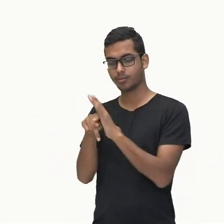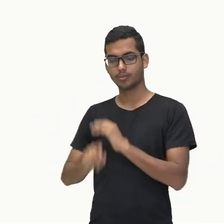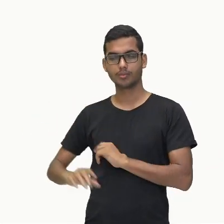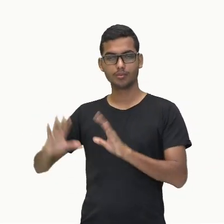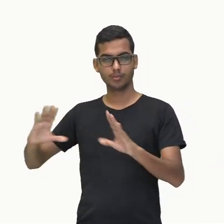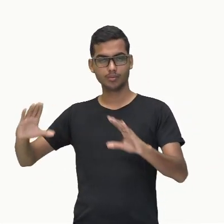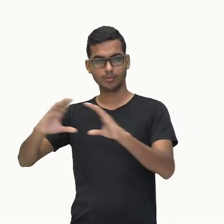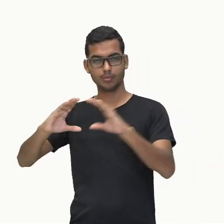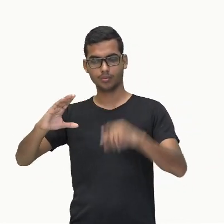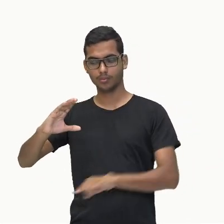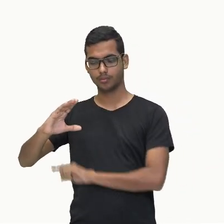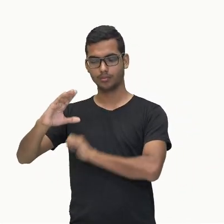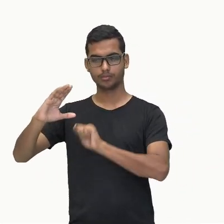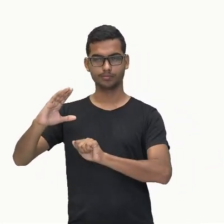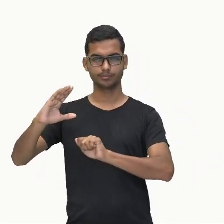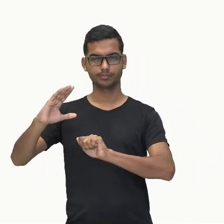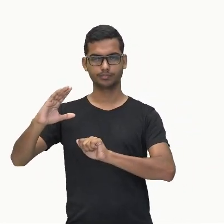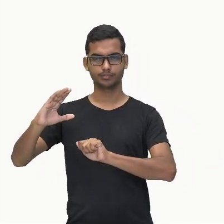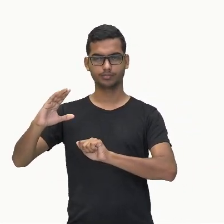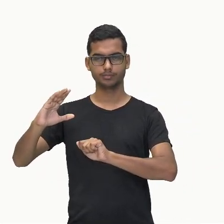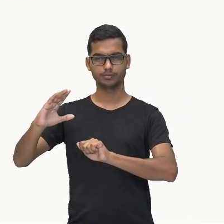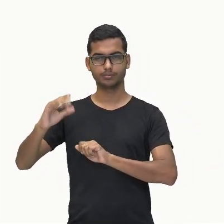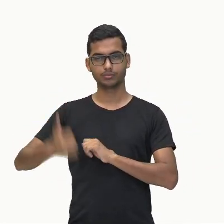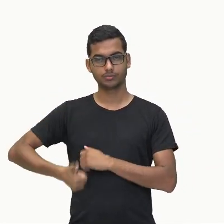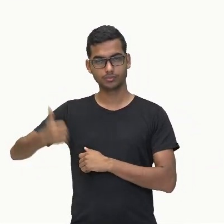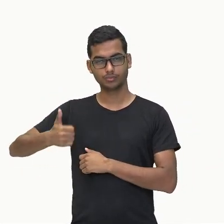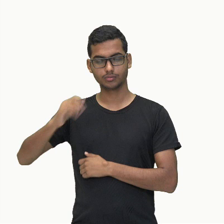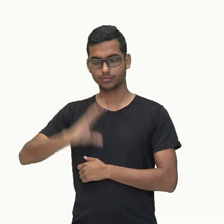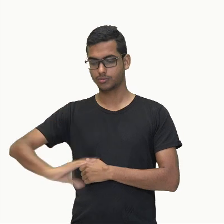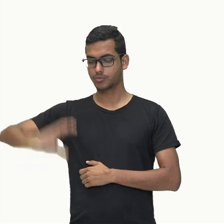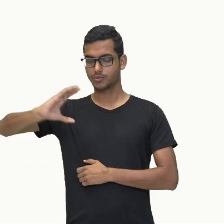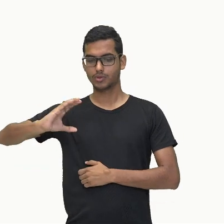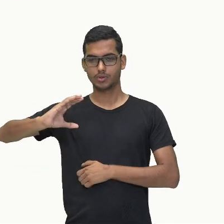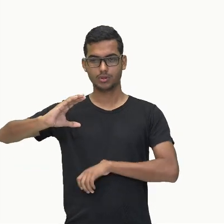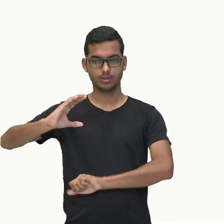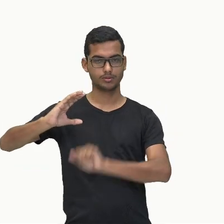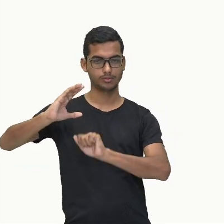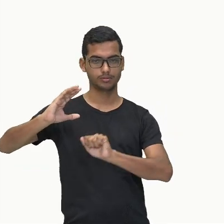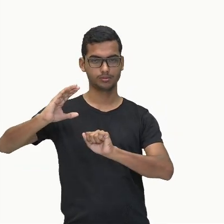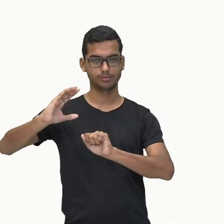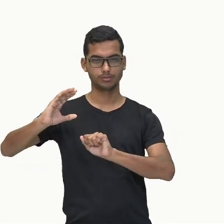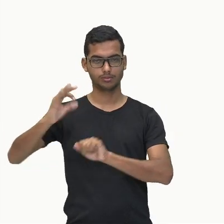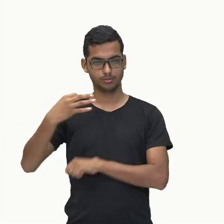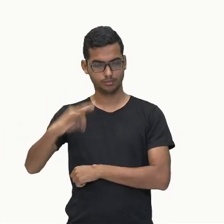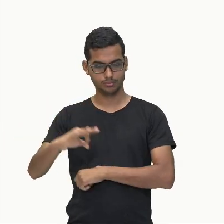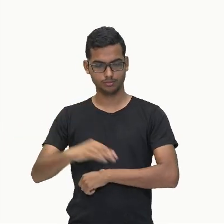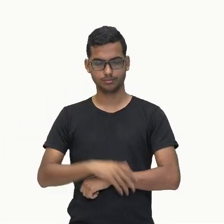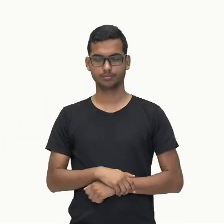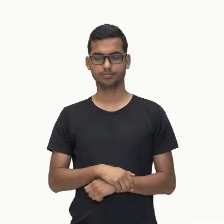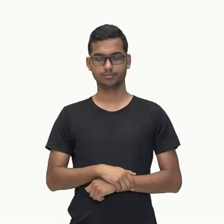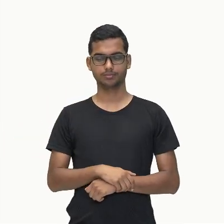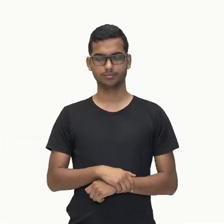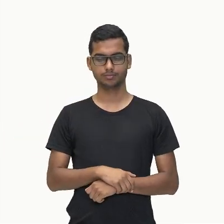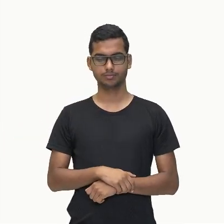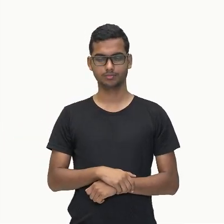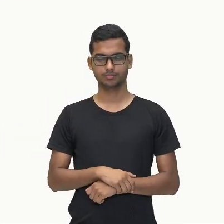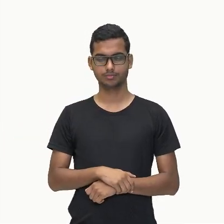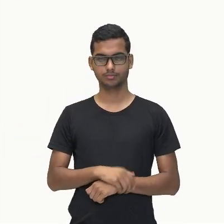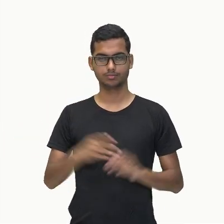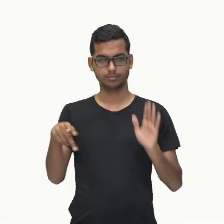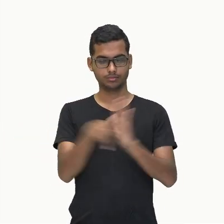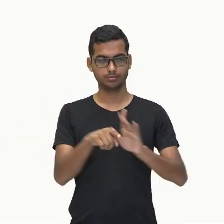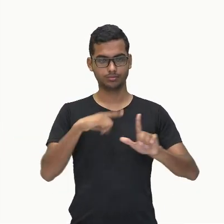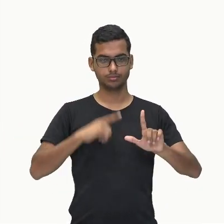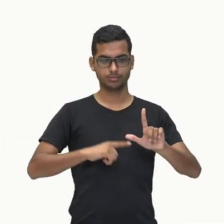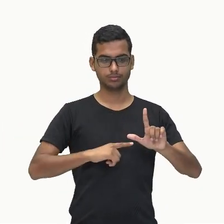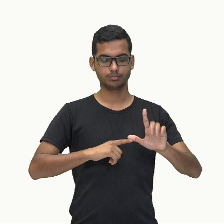os elementos do conjunto do primeiro diagrama, que são menos 2, menos 1, 0 e